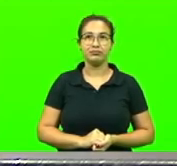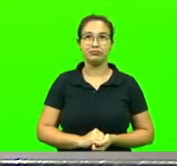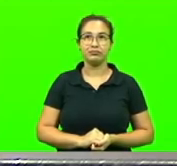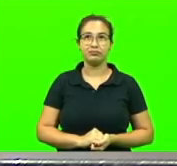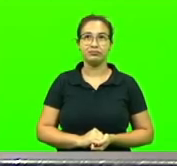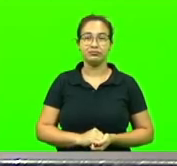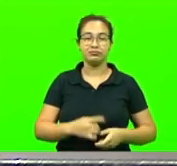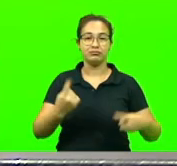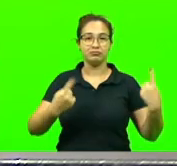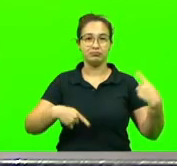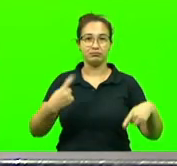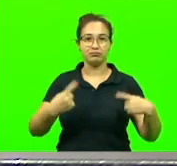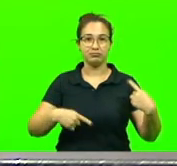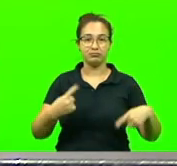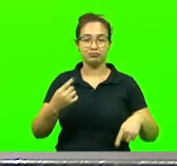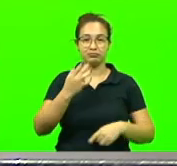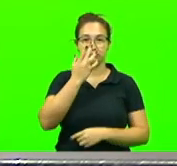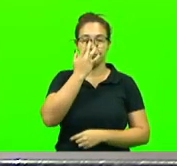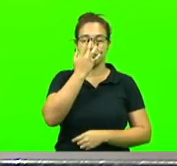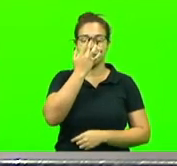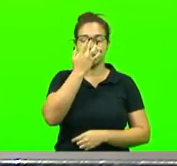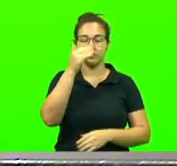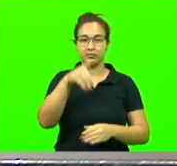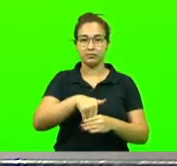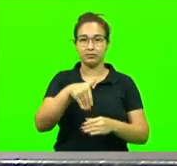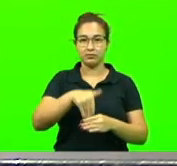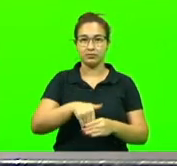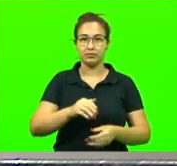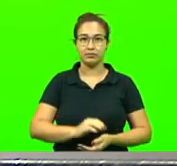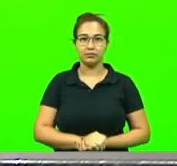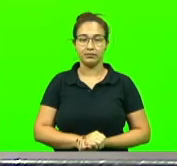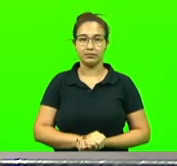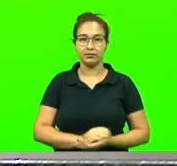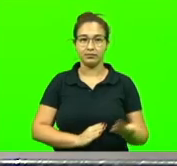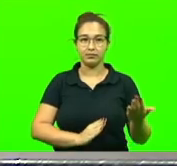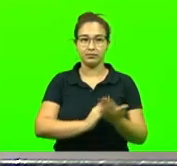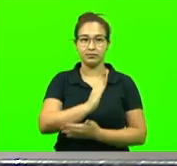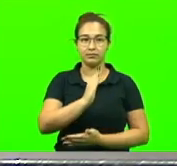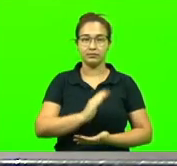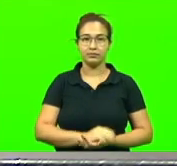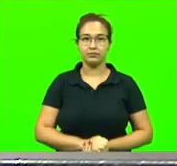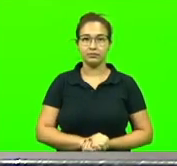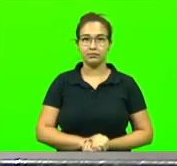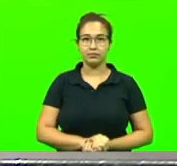Em discussão, em votação. Aprovado.